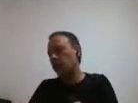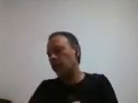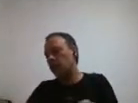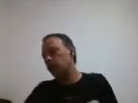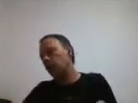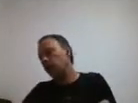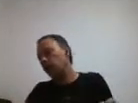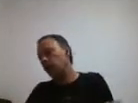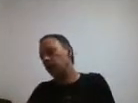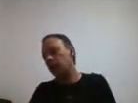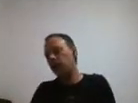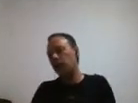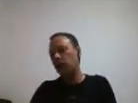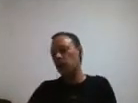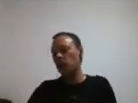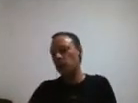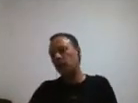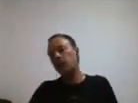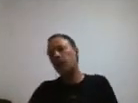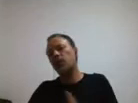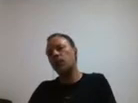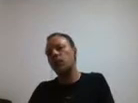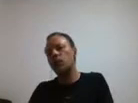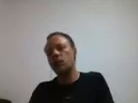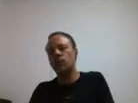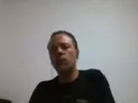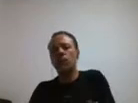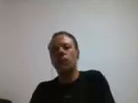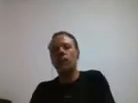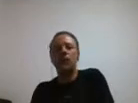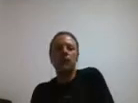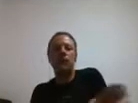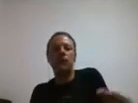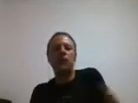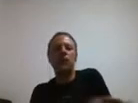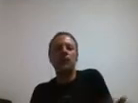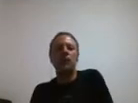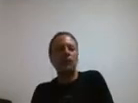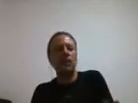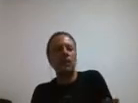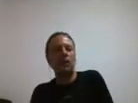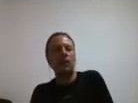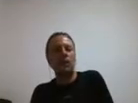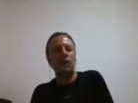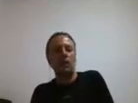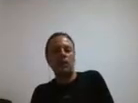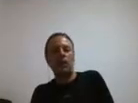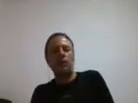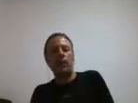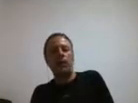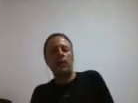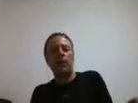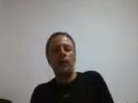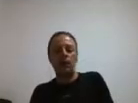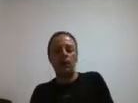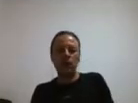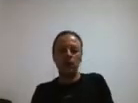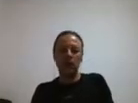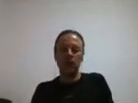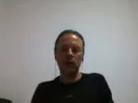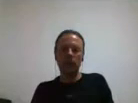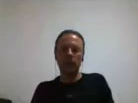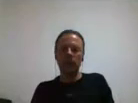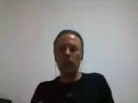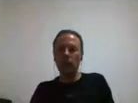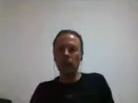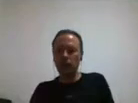primária de cliente, ela vai para produto. Então, lá em produto, o produto fala, você é uma chave estrangeira aqui. Então, a